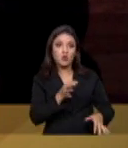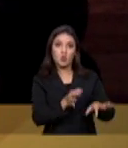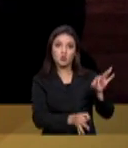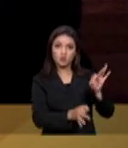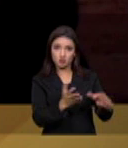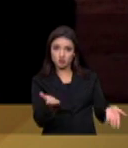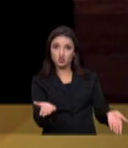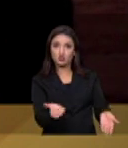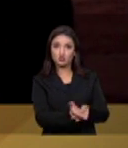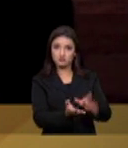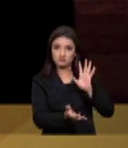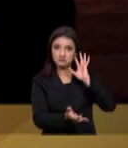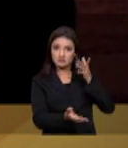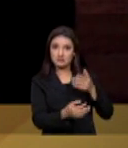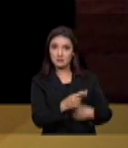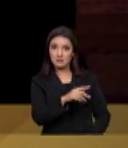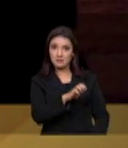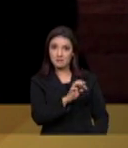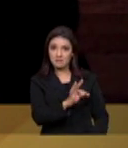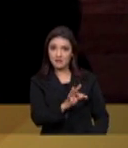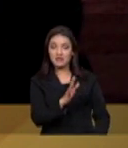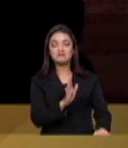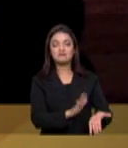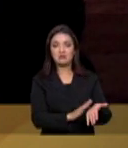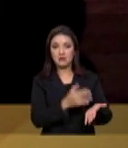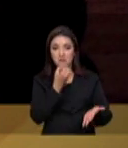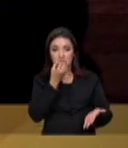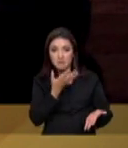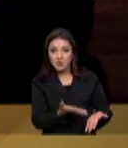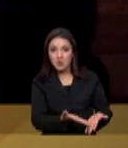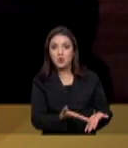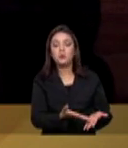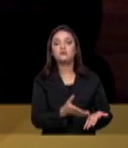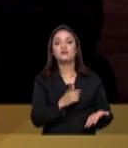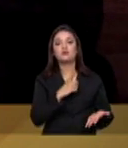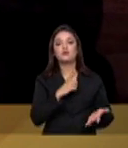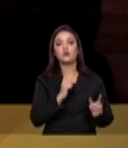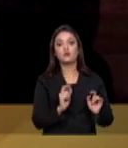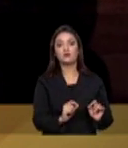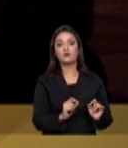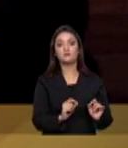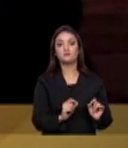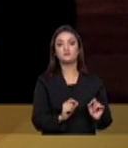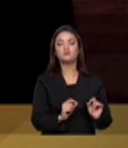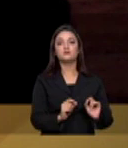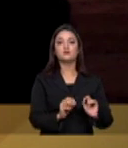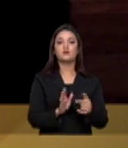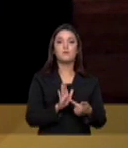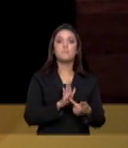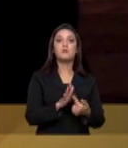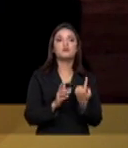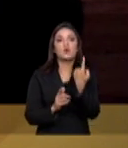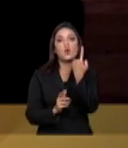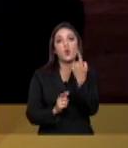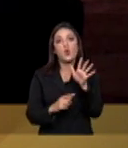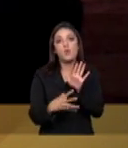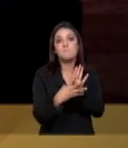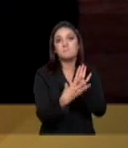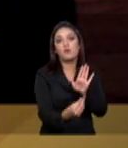saudando com uma fotografia do estado da arte que retrata um paradigma